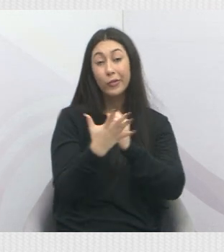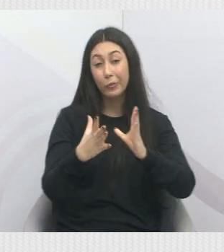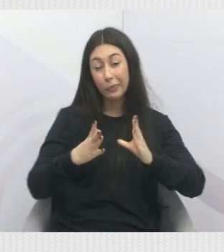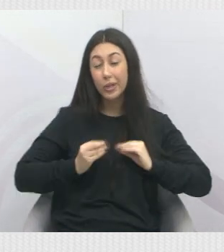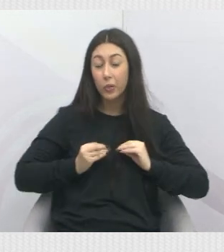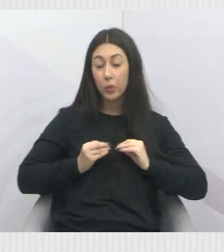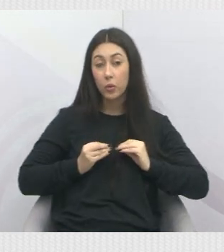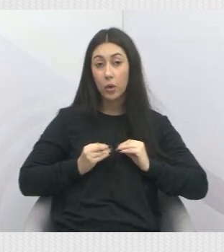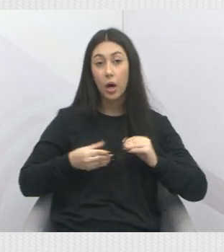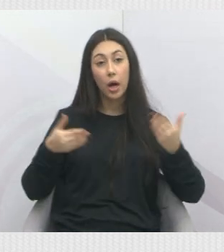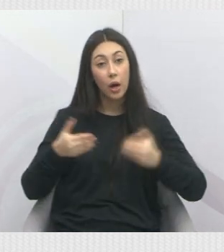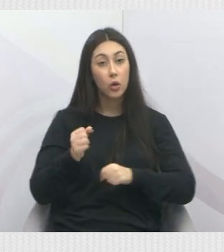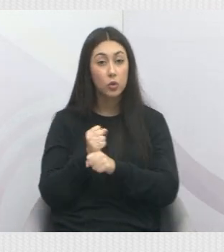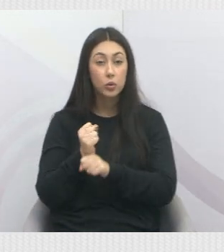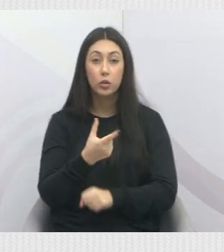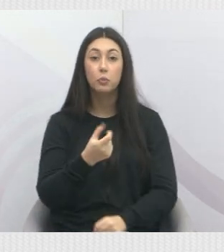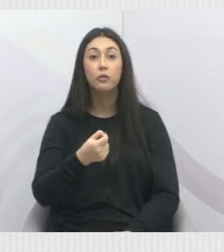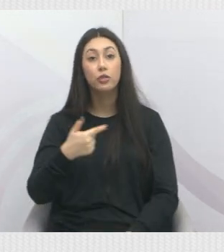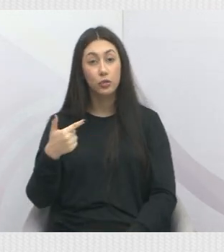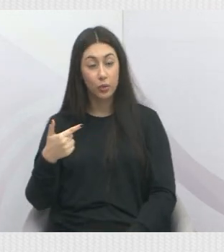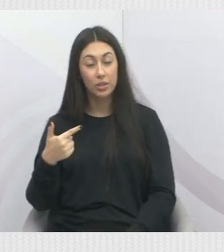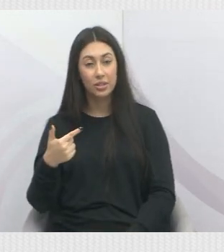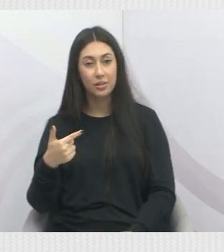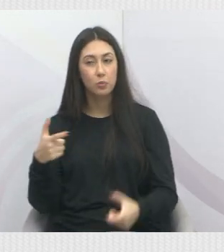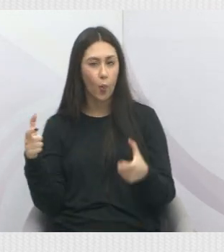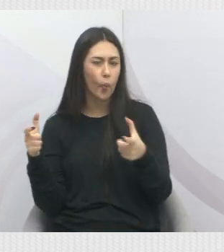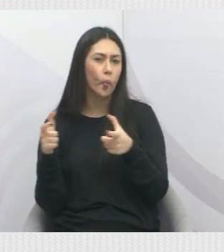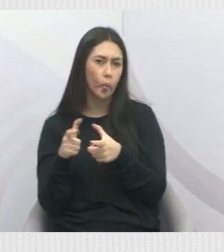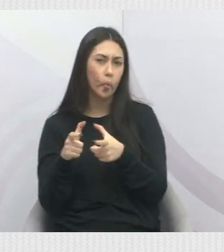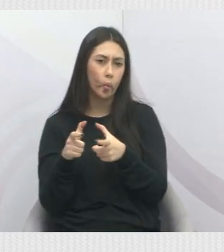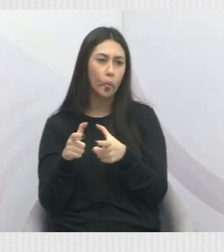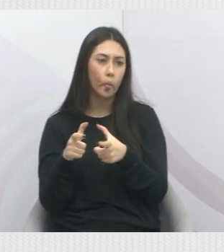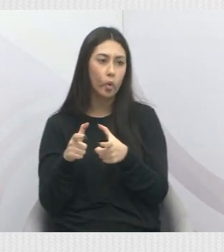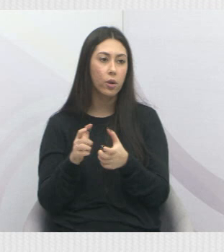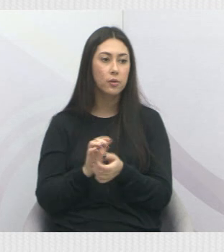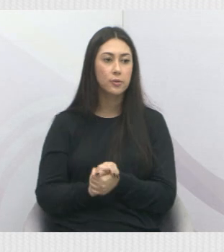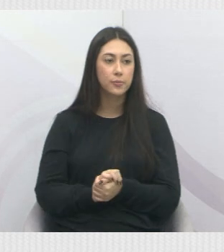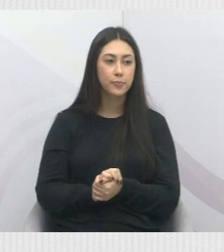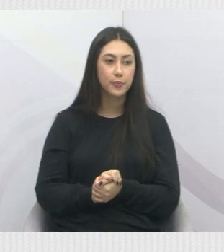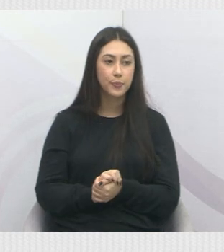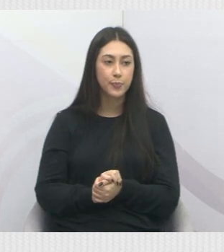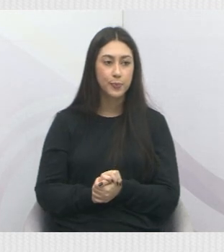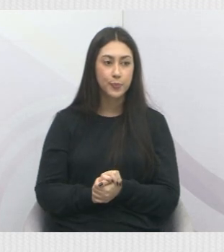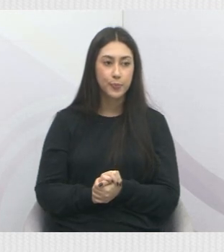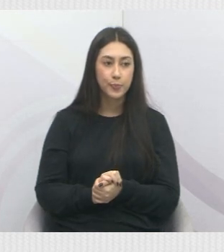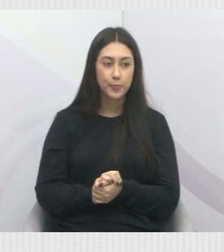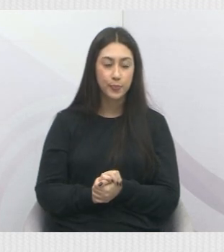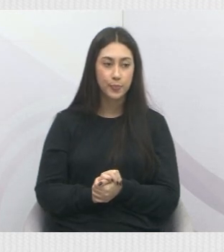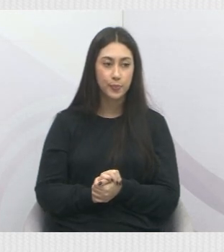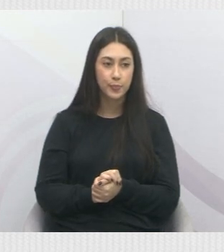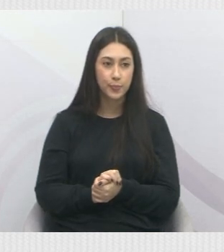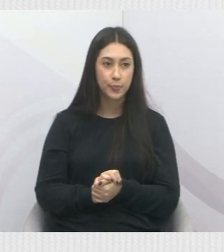em 2022, tivemos essa queda significativa, né?